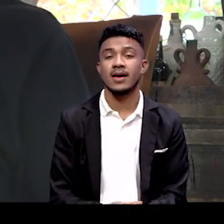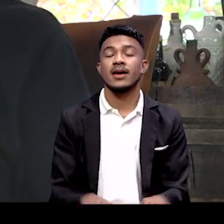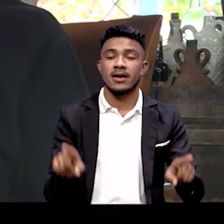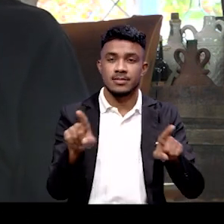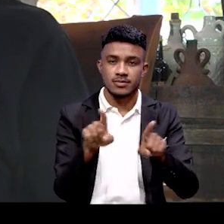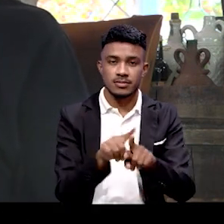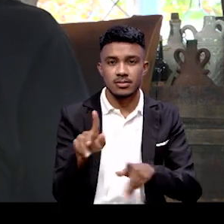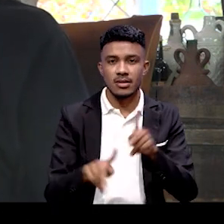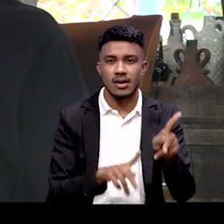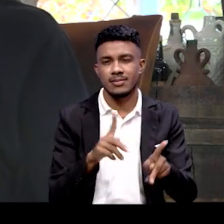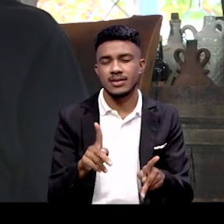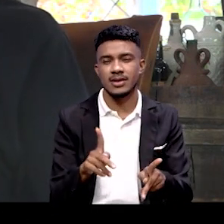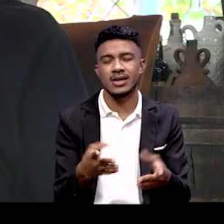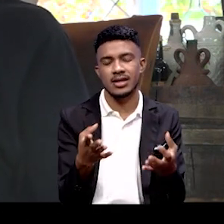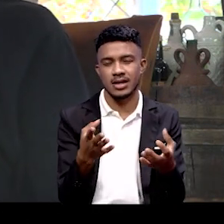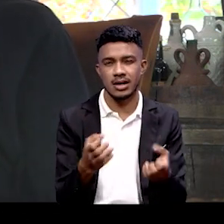moralmente inaceitável.